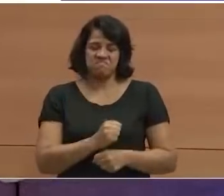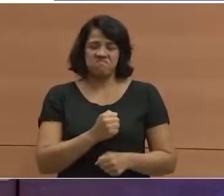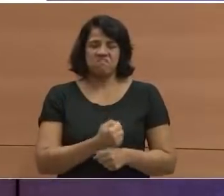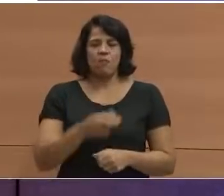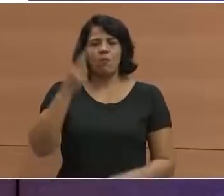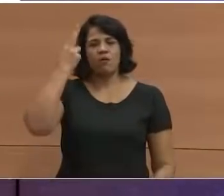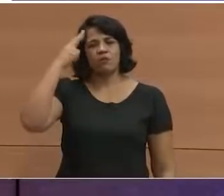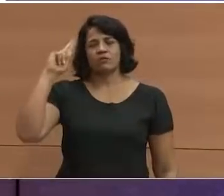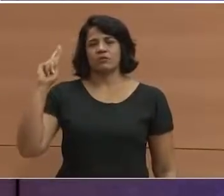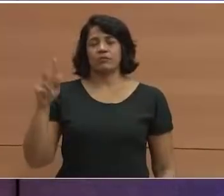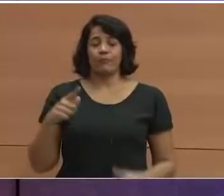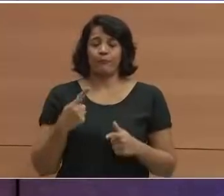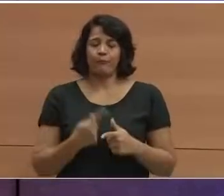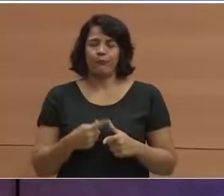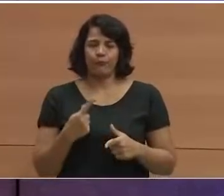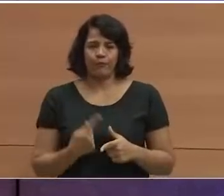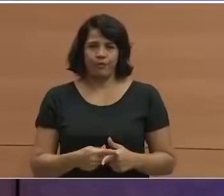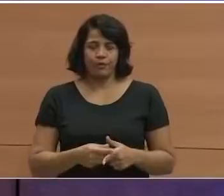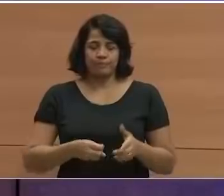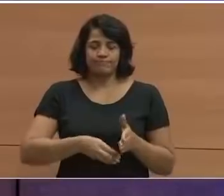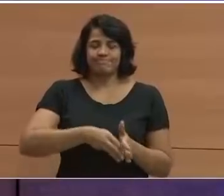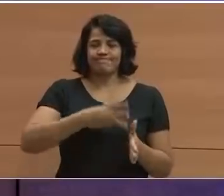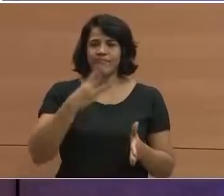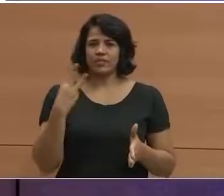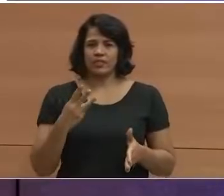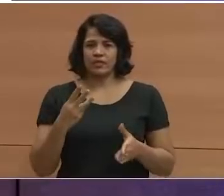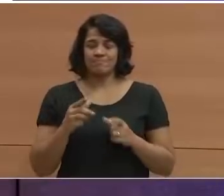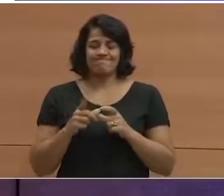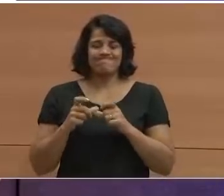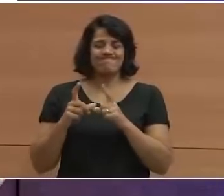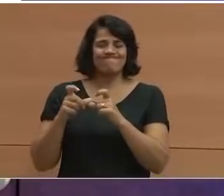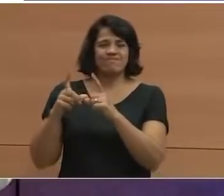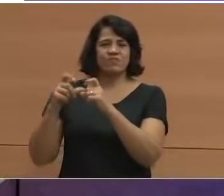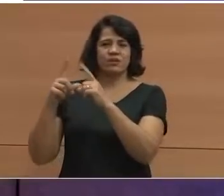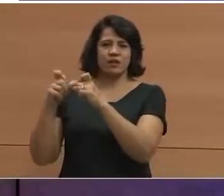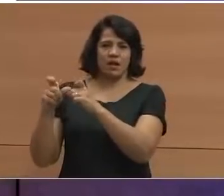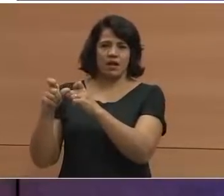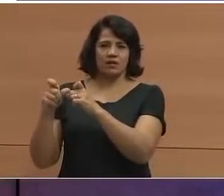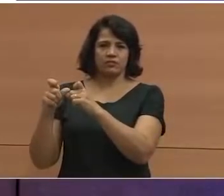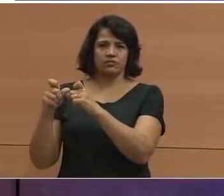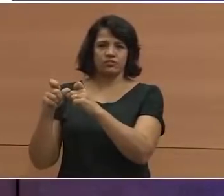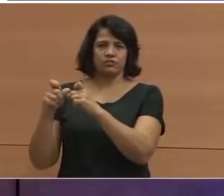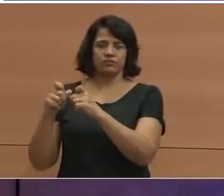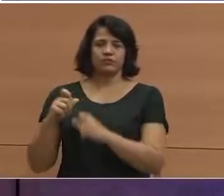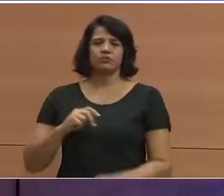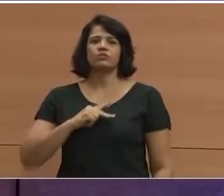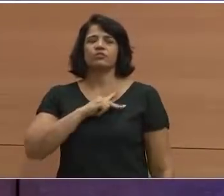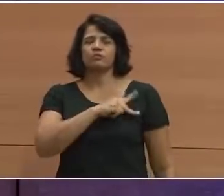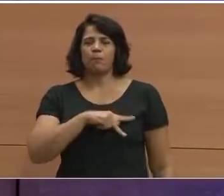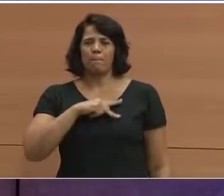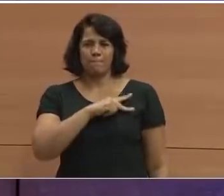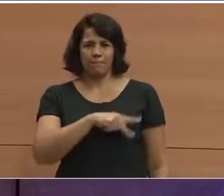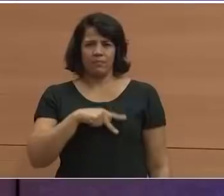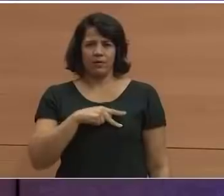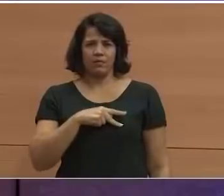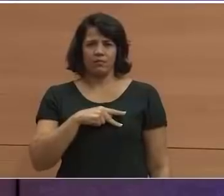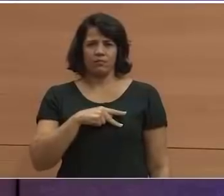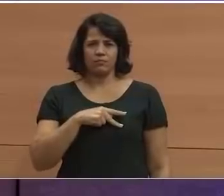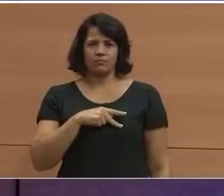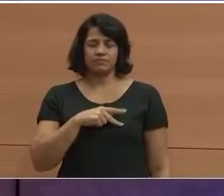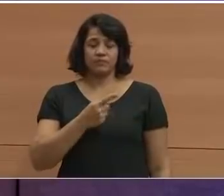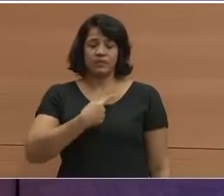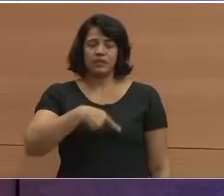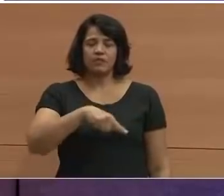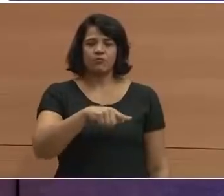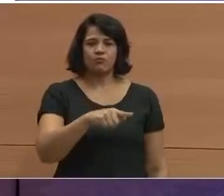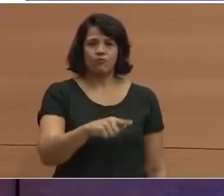Porque nessa terceira viagem, nesse meio tempo em que Paulo passou por Éfeso,